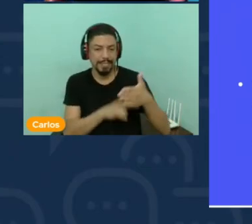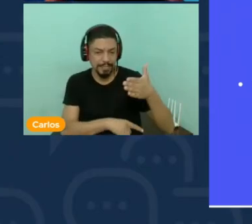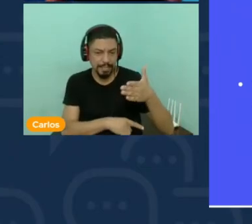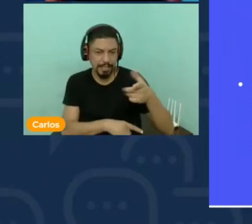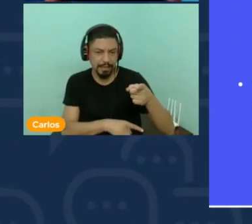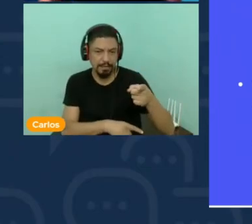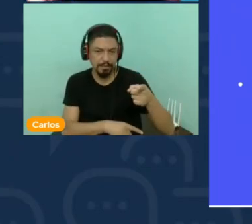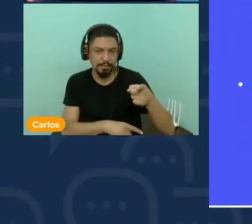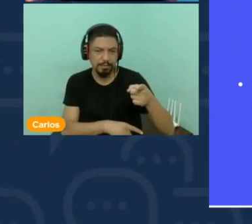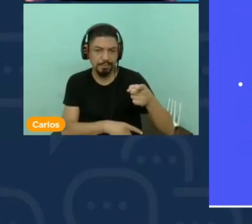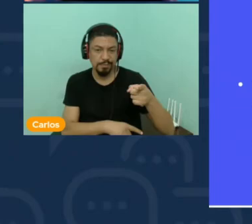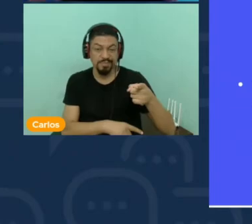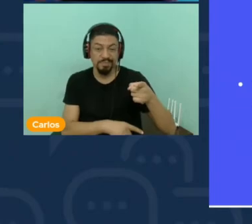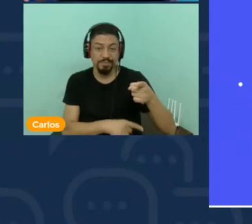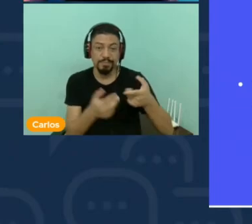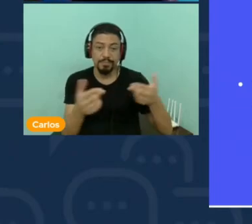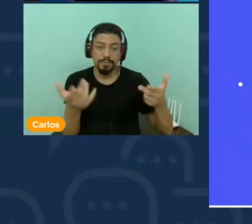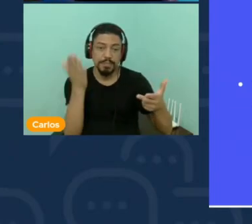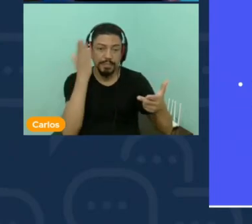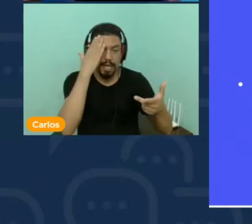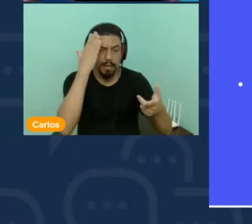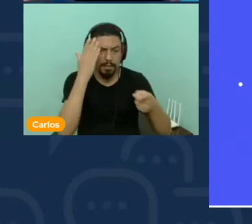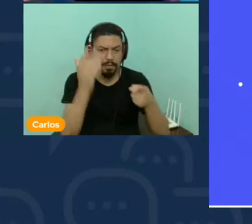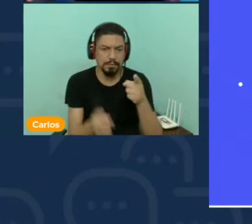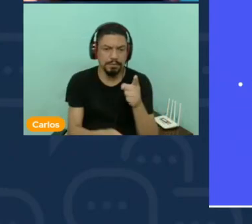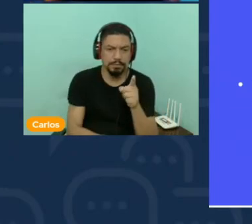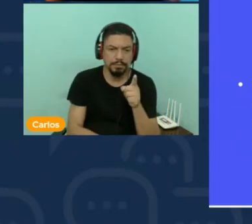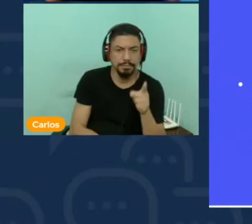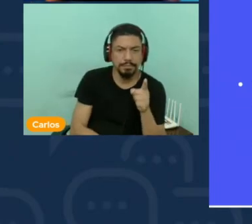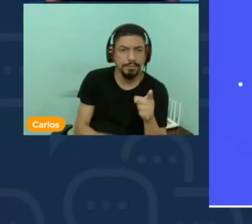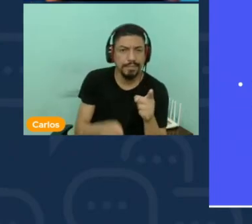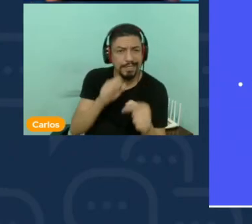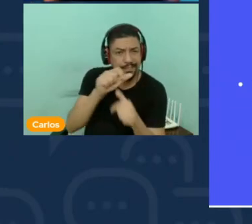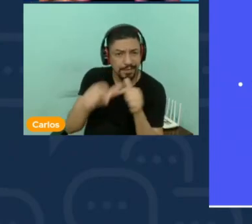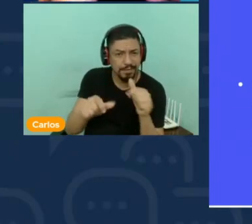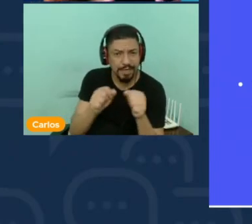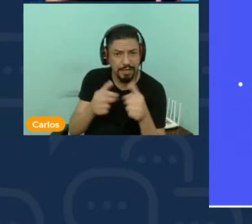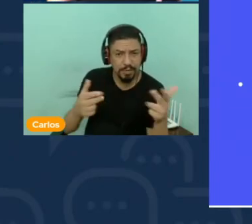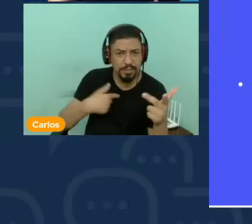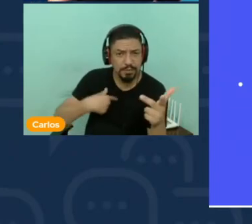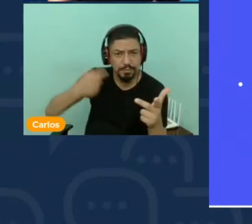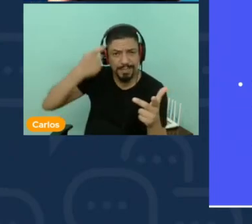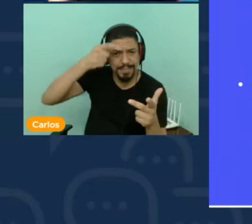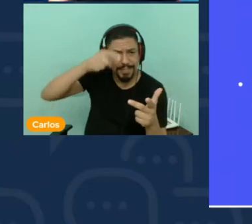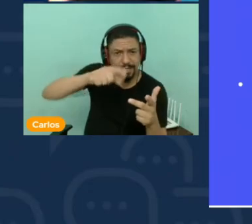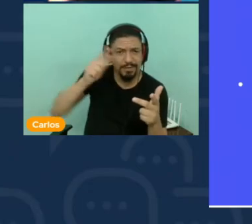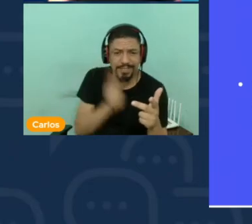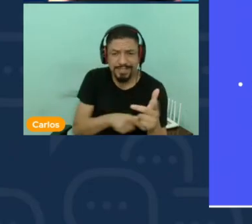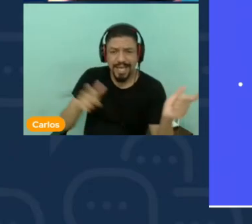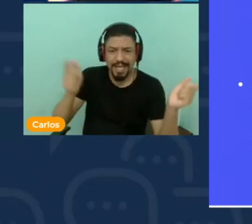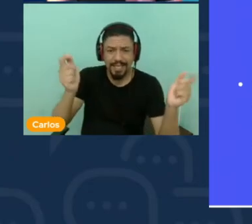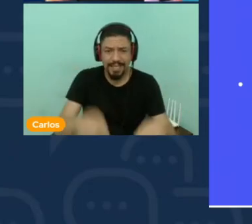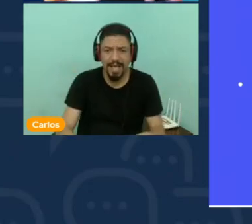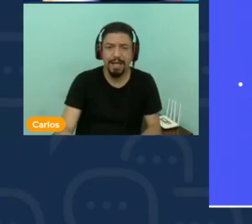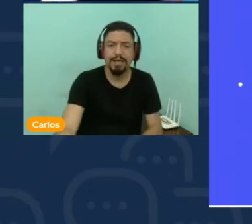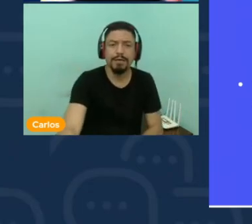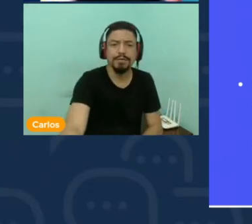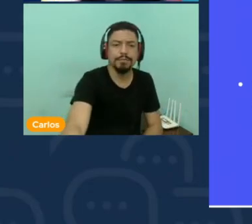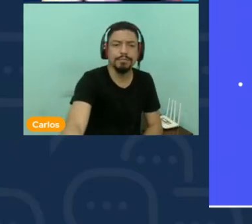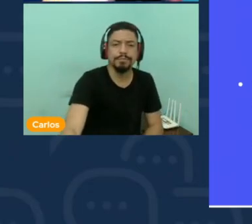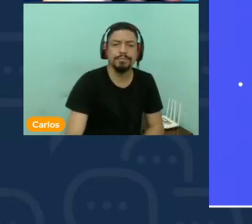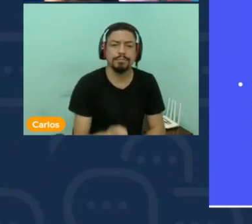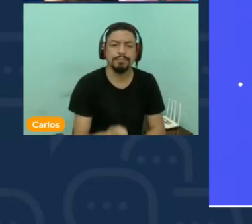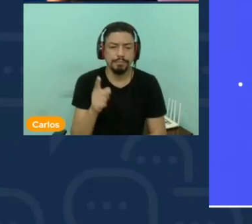quero saber. Será que esse serviço faz o que eu estou pensando que ele faz? Ele é capaz de fazer isso? Ele pode dizer que